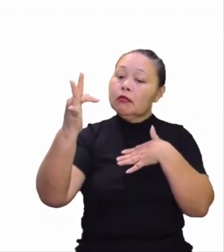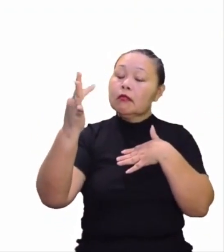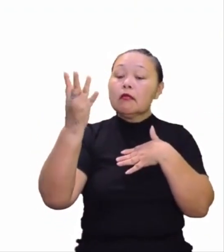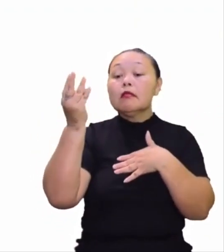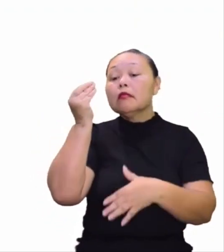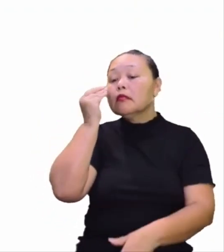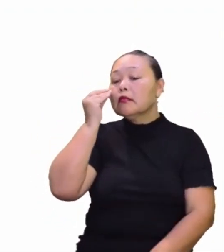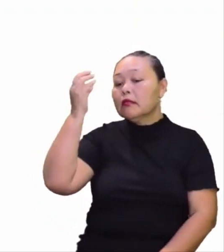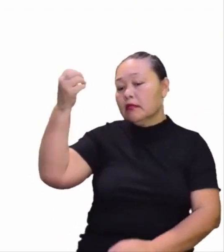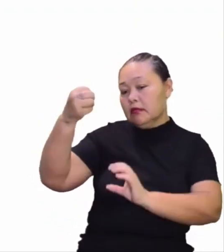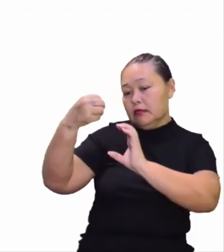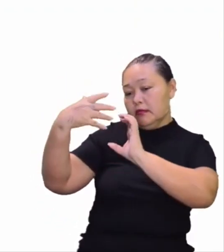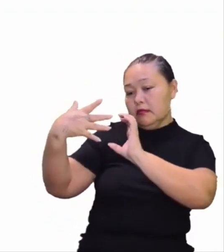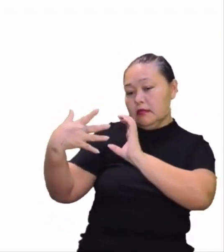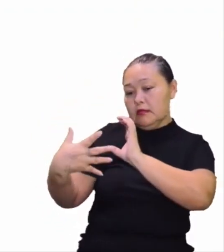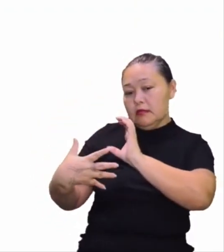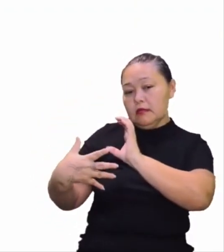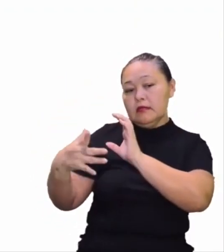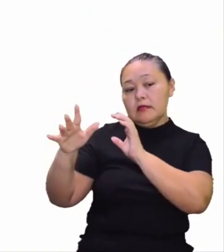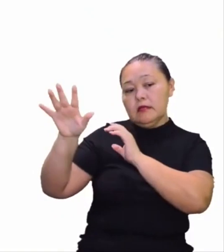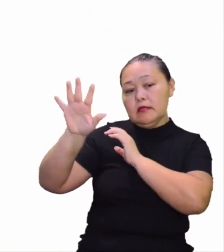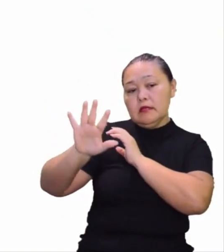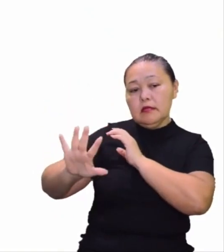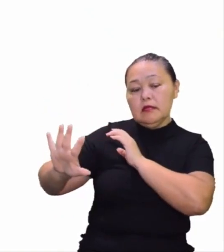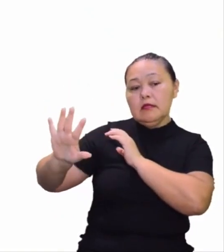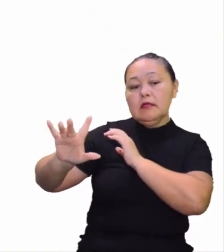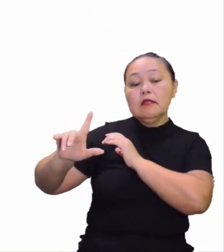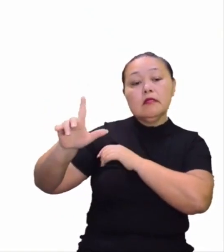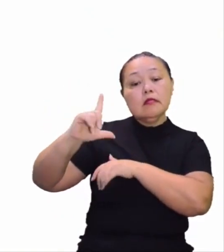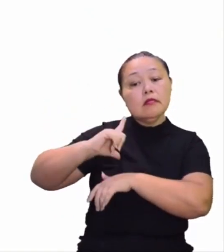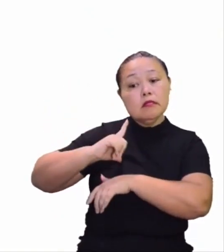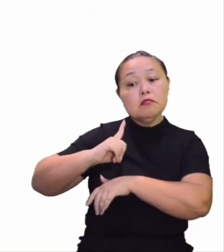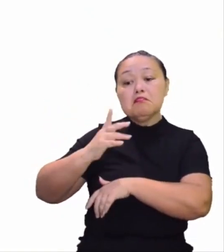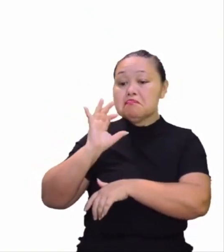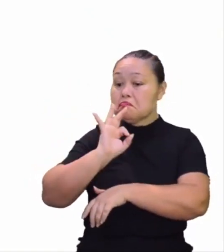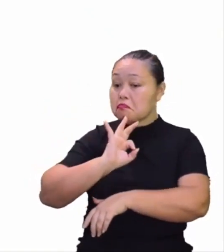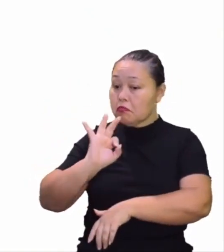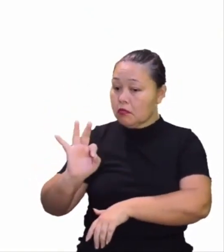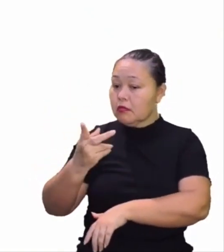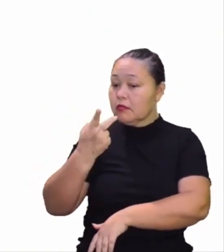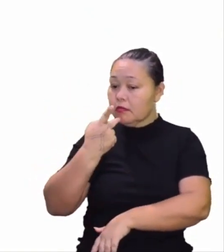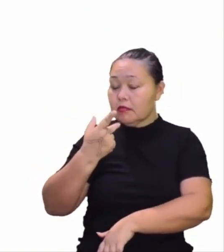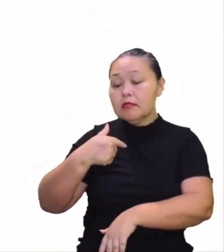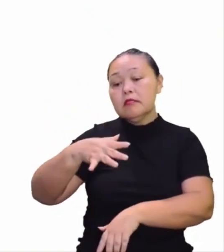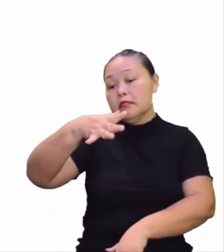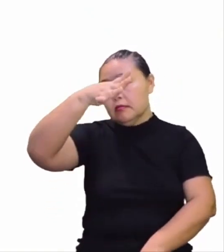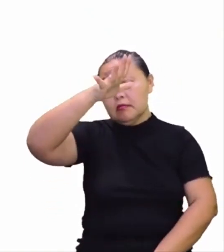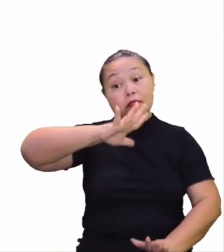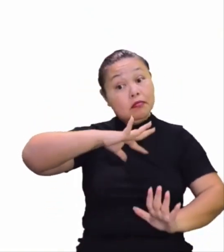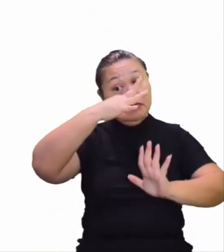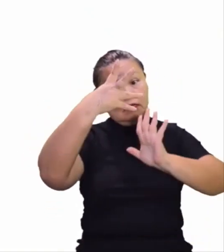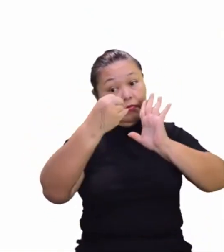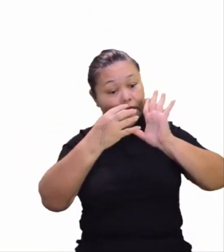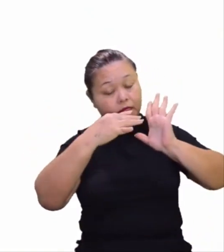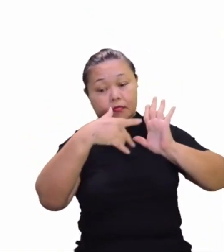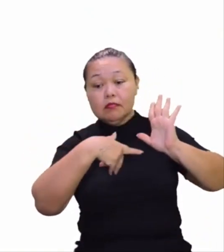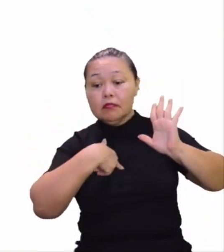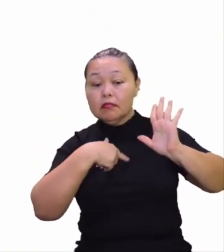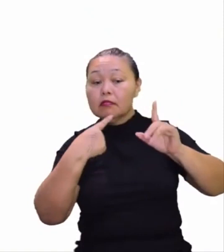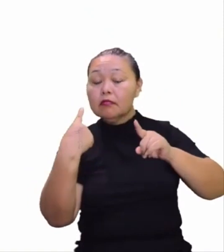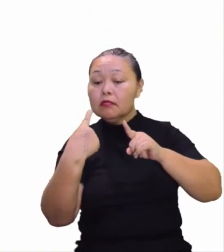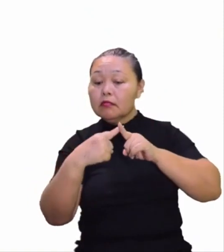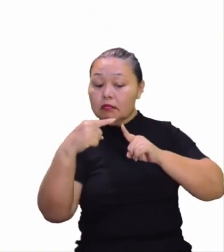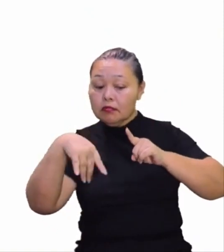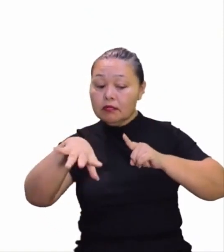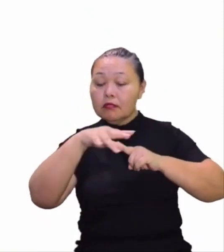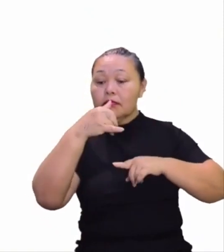gente observa algumas características, um quadro estabilizado e otimista quando a gente fala aqui da Amazônia em relação à energia, porque